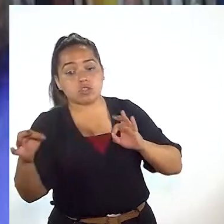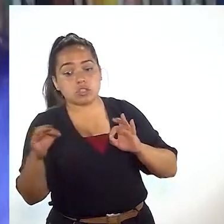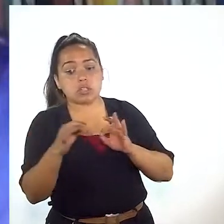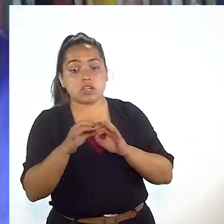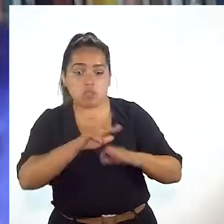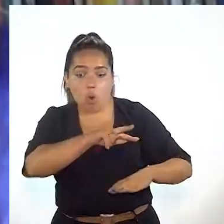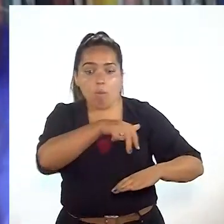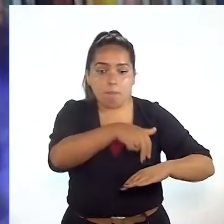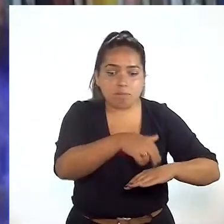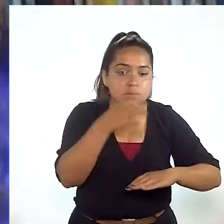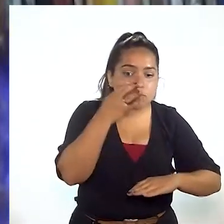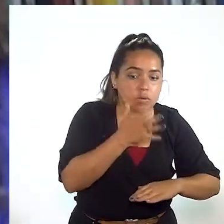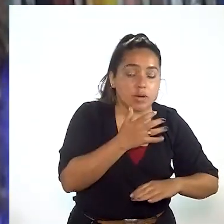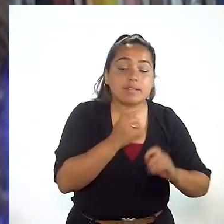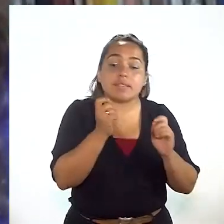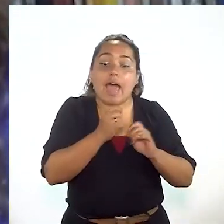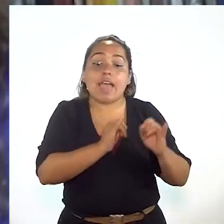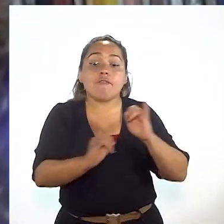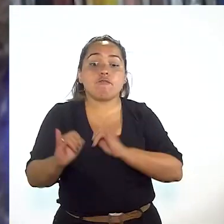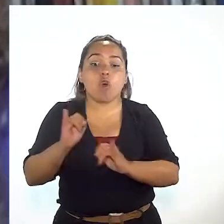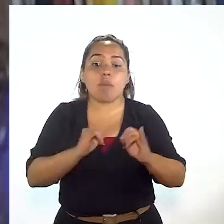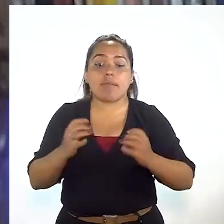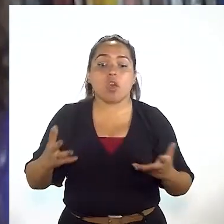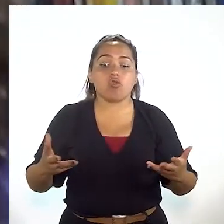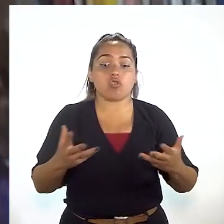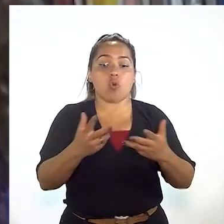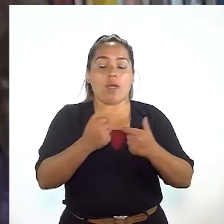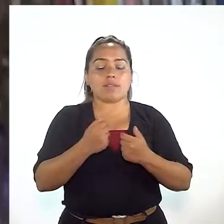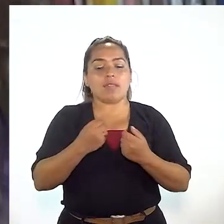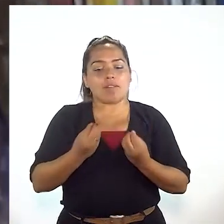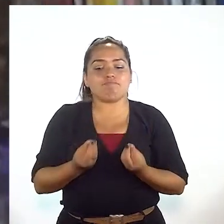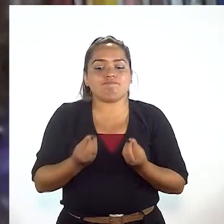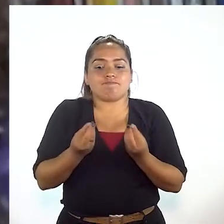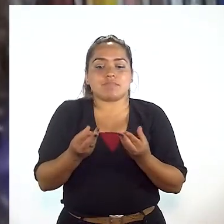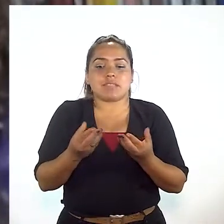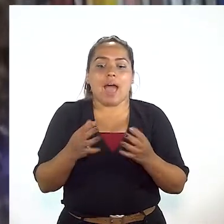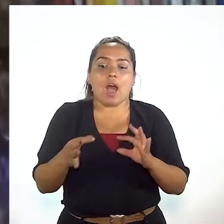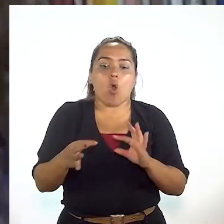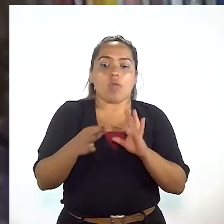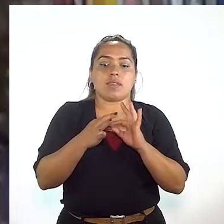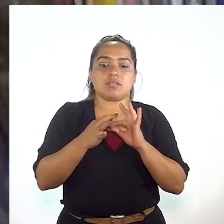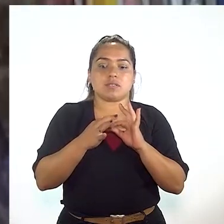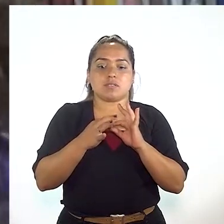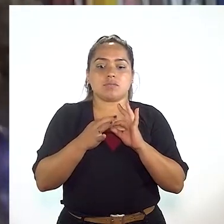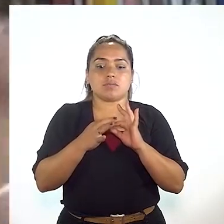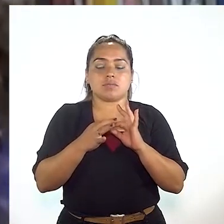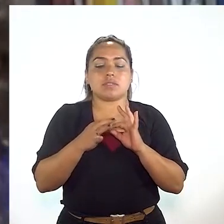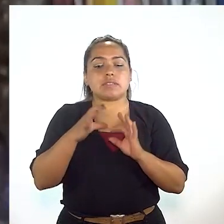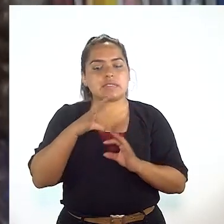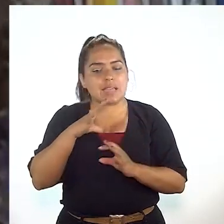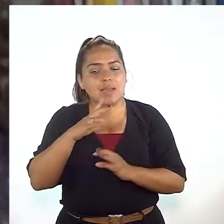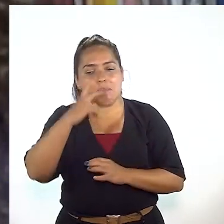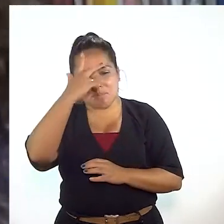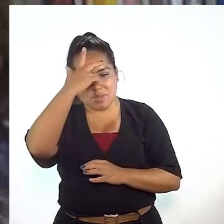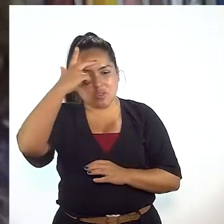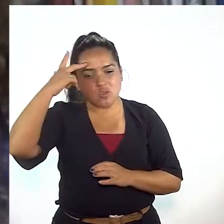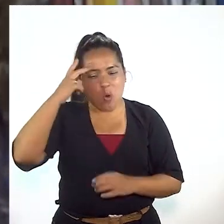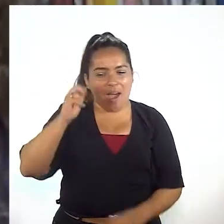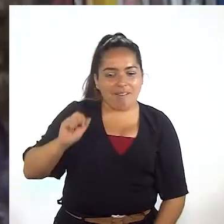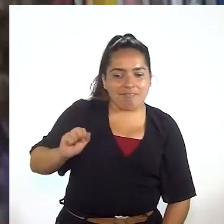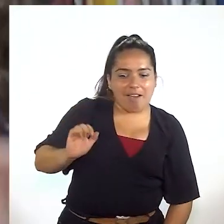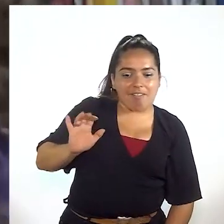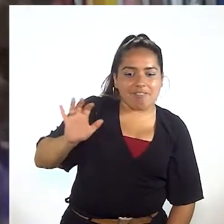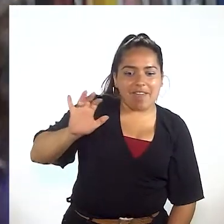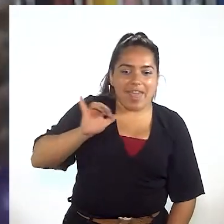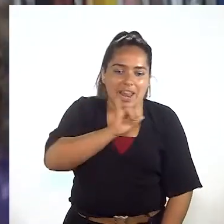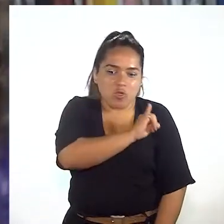ou com o lab, na nossa ideia do digital, possa levar essa informação de qualidade e possa fazer essas conexões.